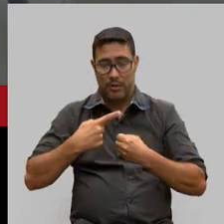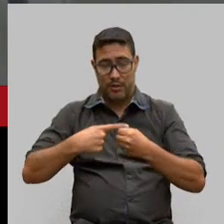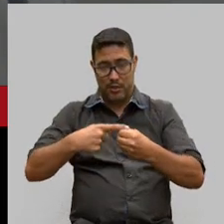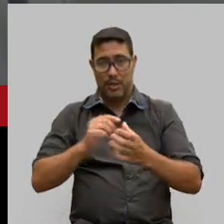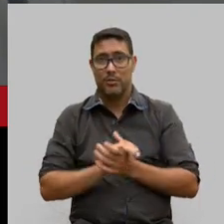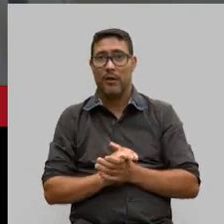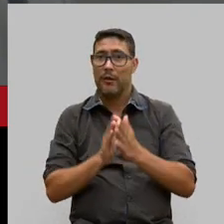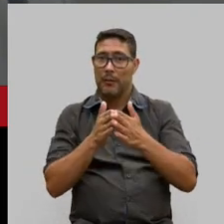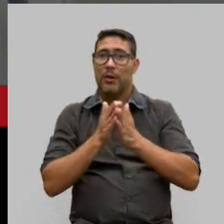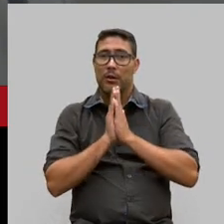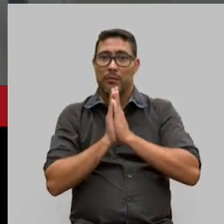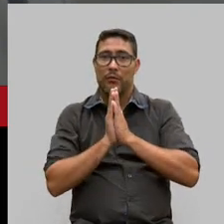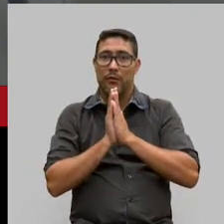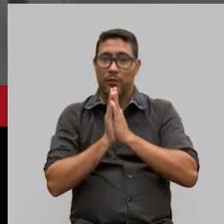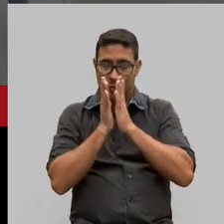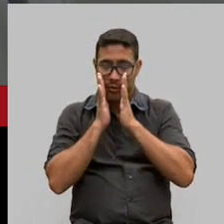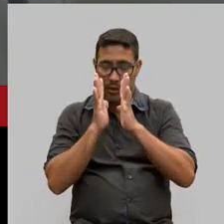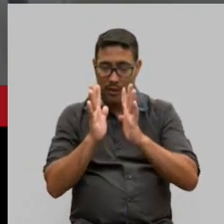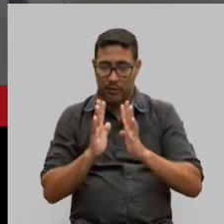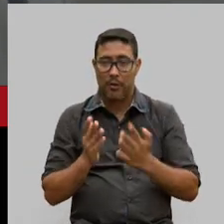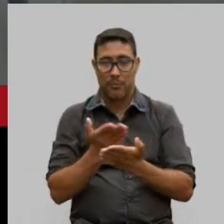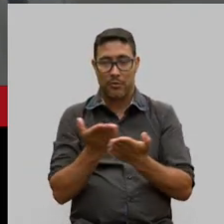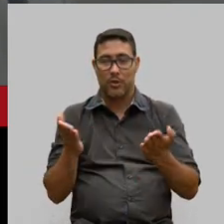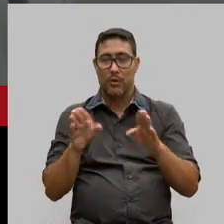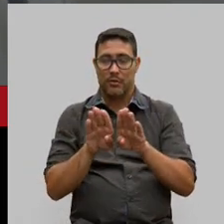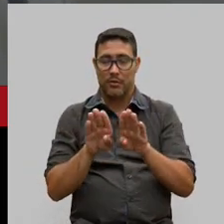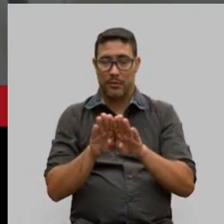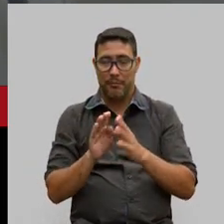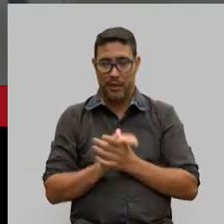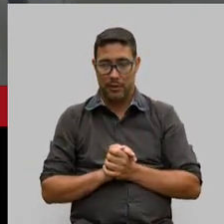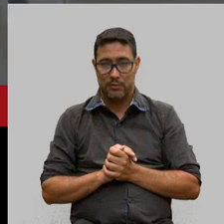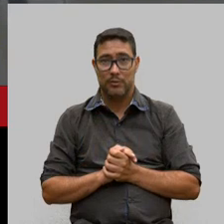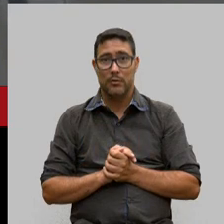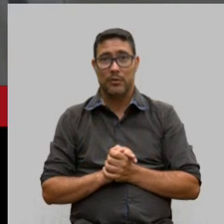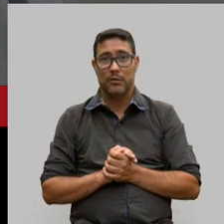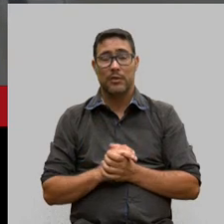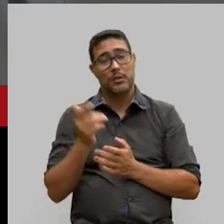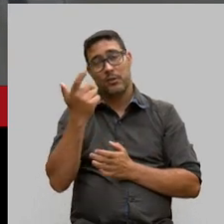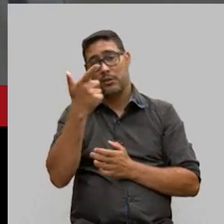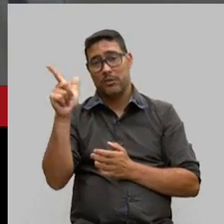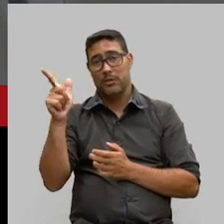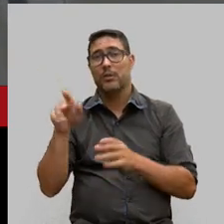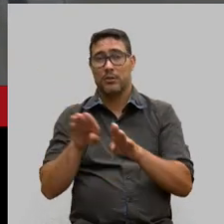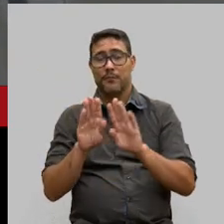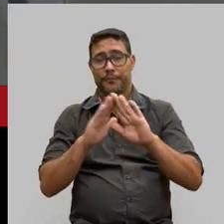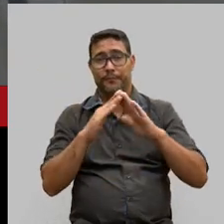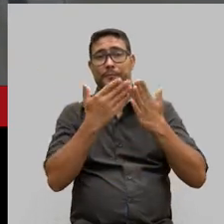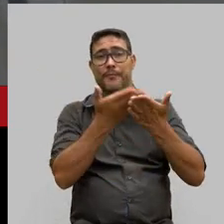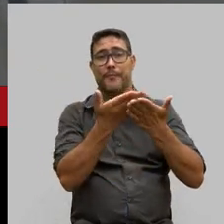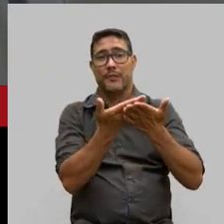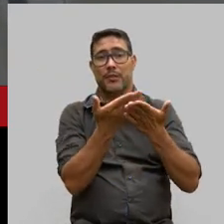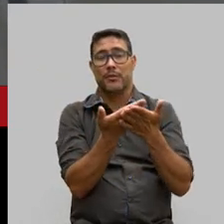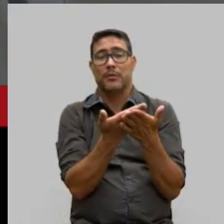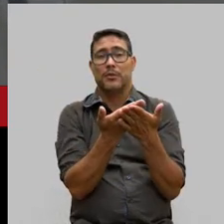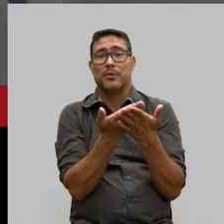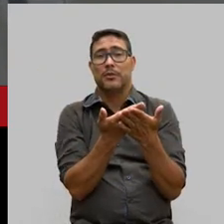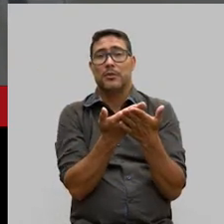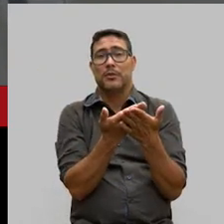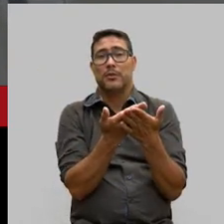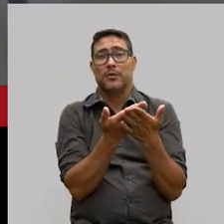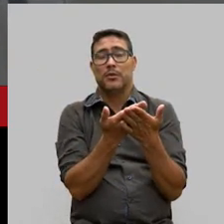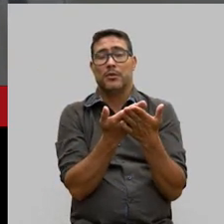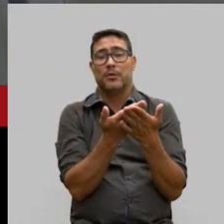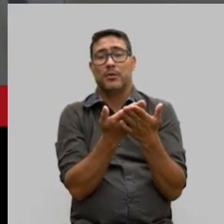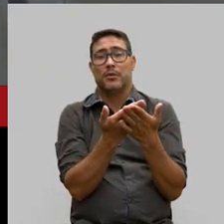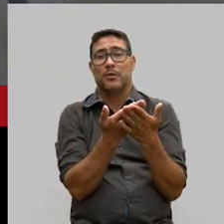senhor dê uma olhada por nós tá E além disso outra coisa nós temos as escolas estaduais